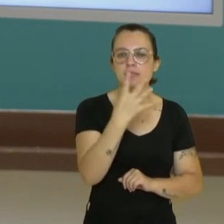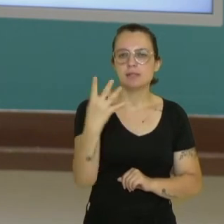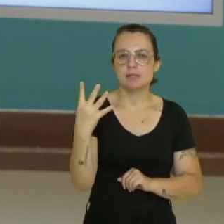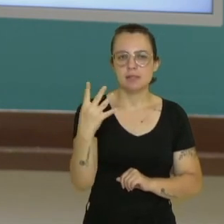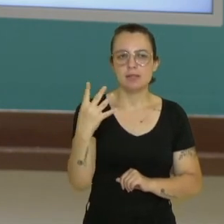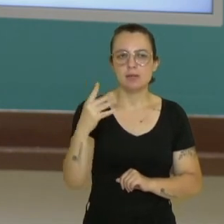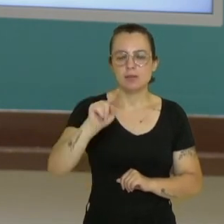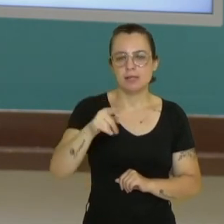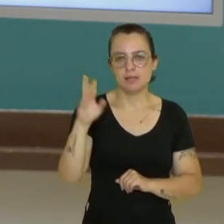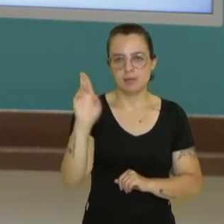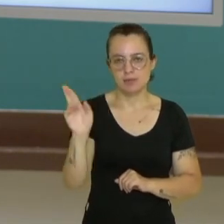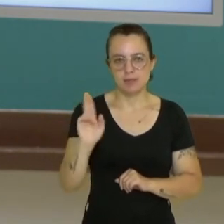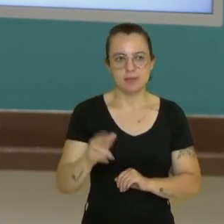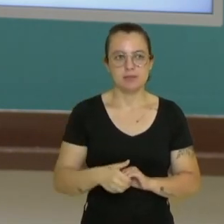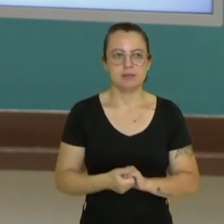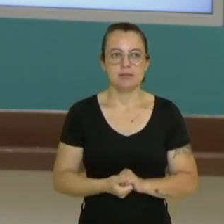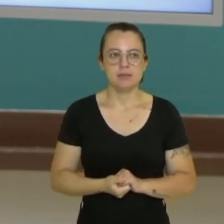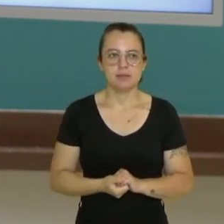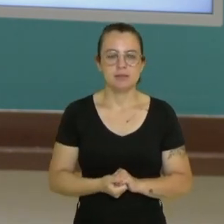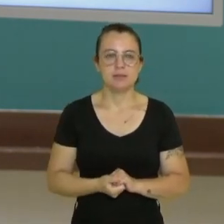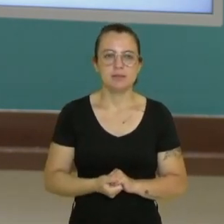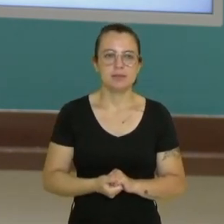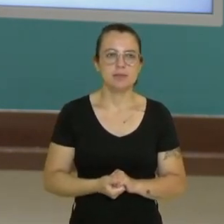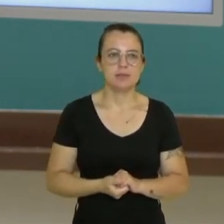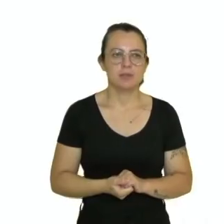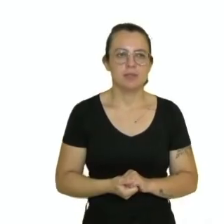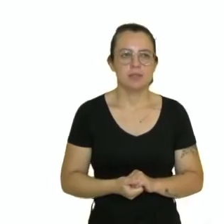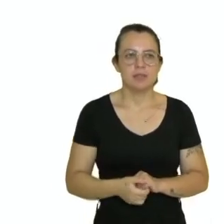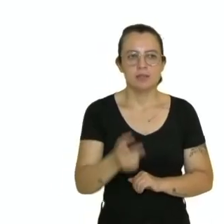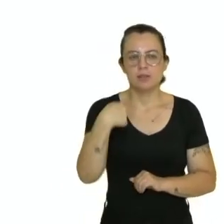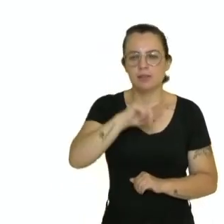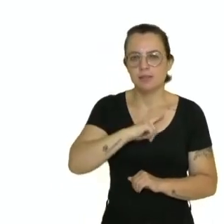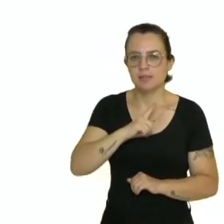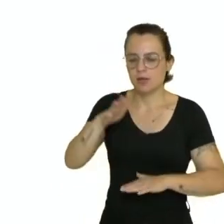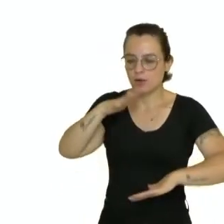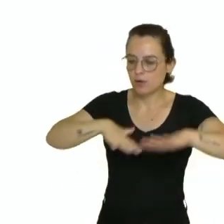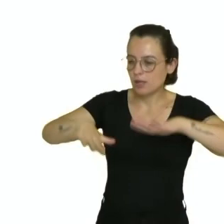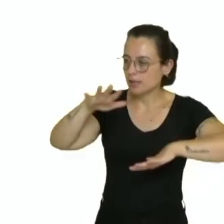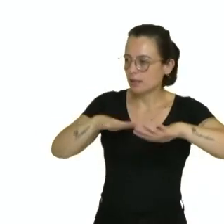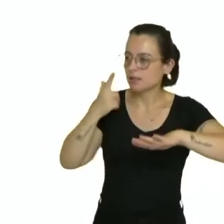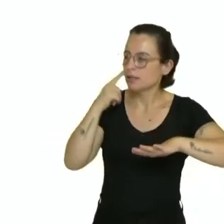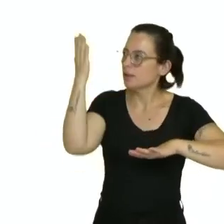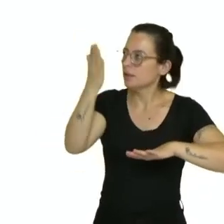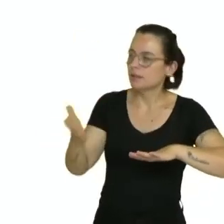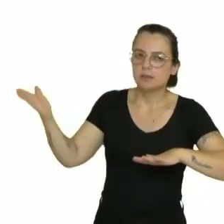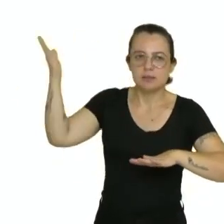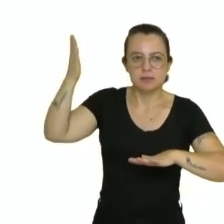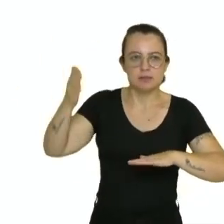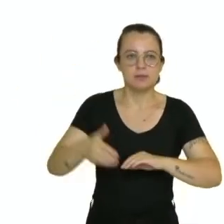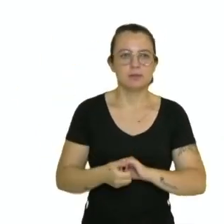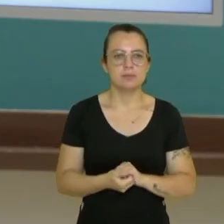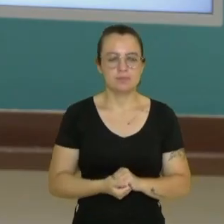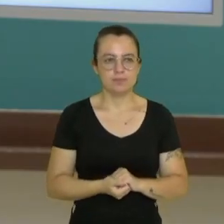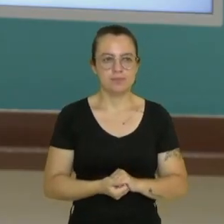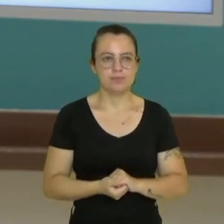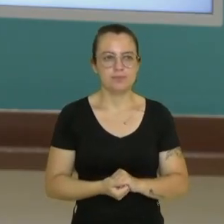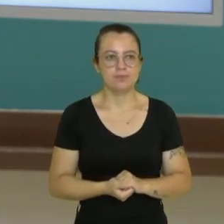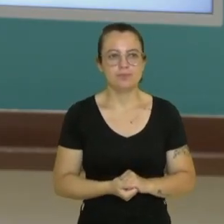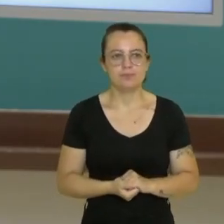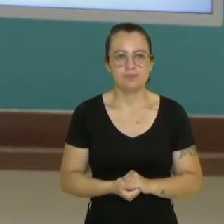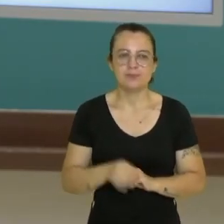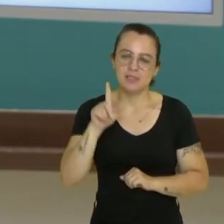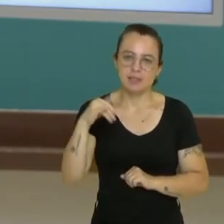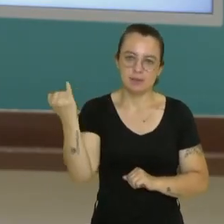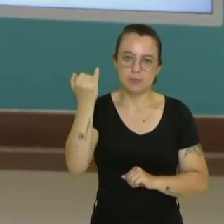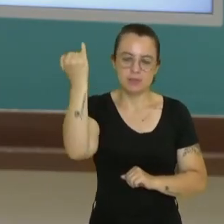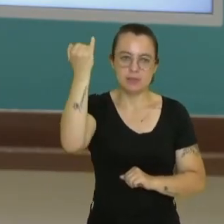720, R$ 144. Aqui a gente tem uma organização também naquela questão gráfica que é bastante